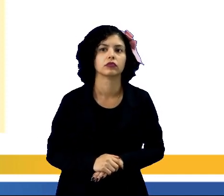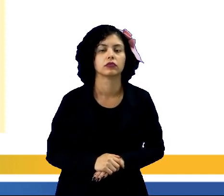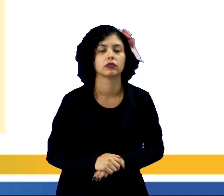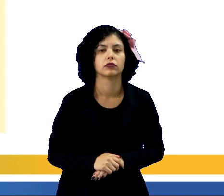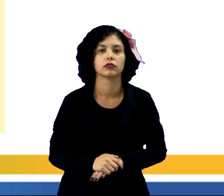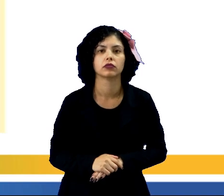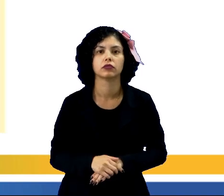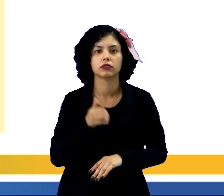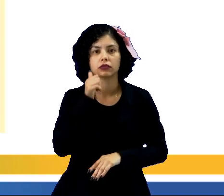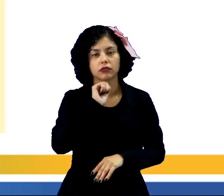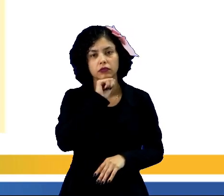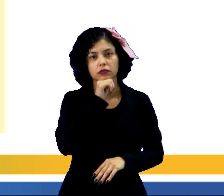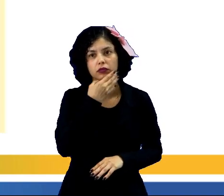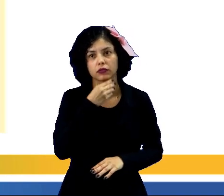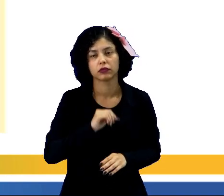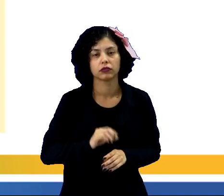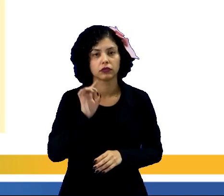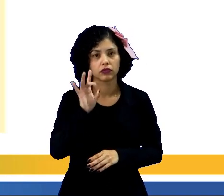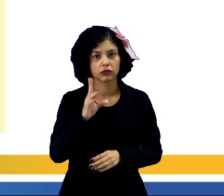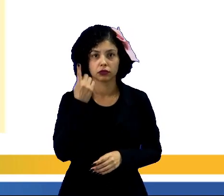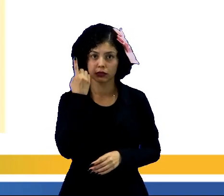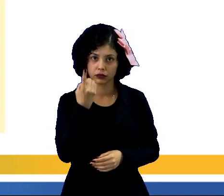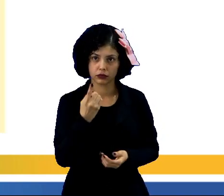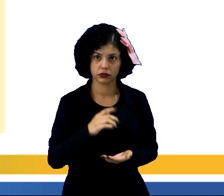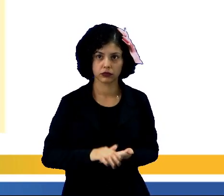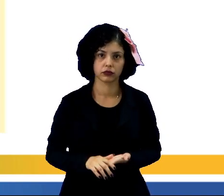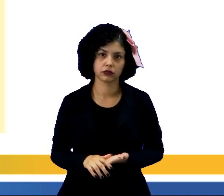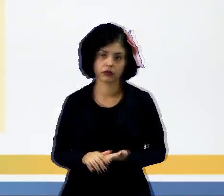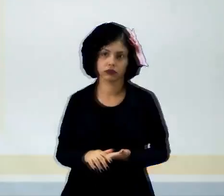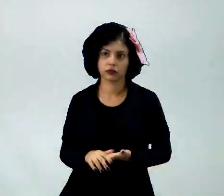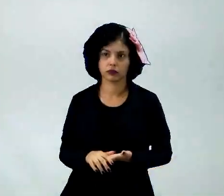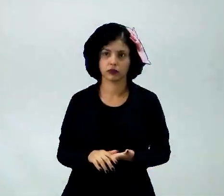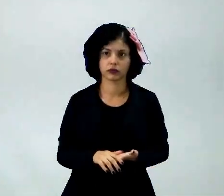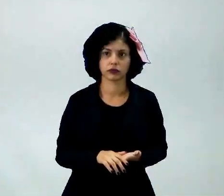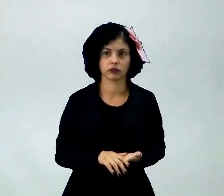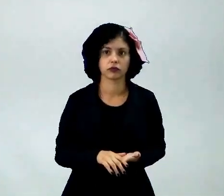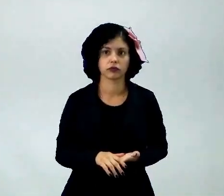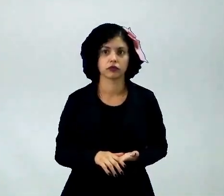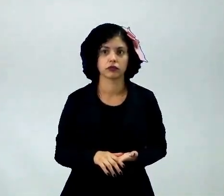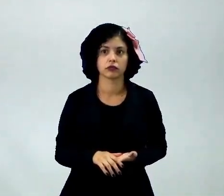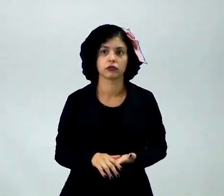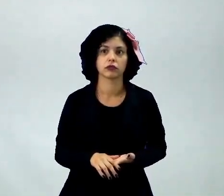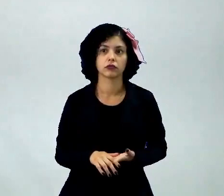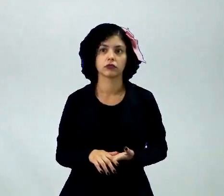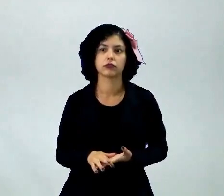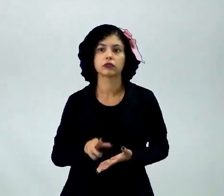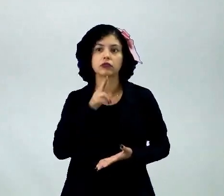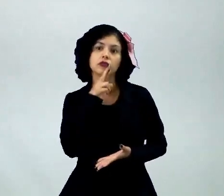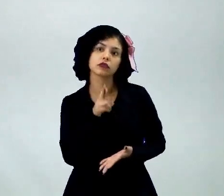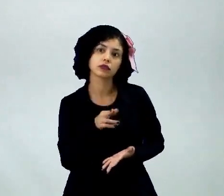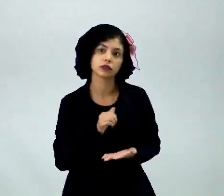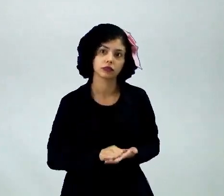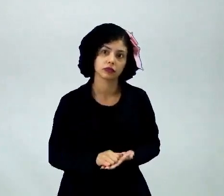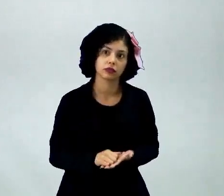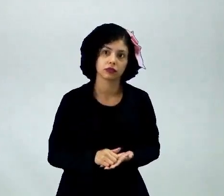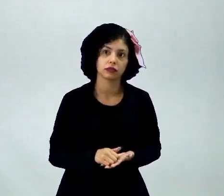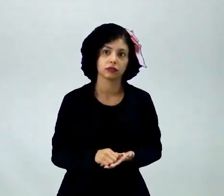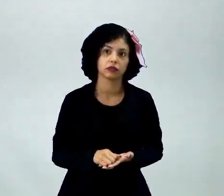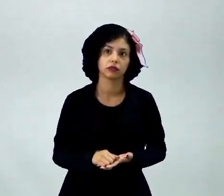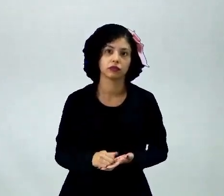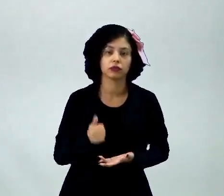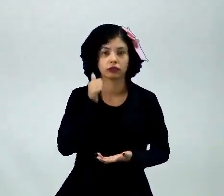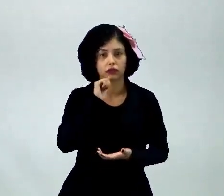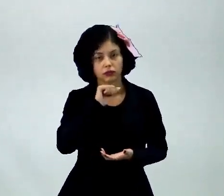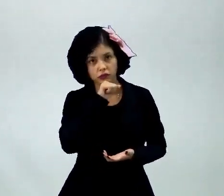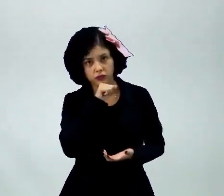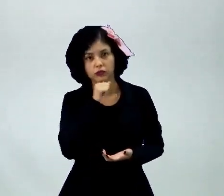assim, pai e mãe transmitem apenas um gene para seus descendentes. Nós somos, então, resultado de parte dos